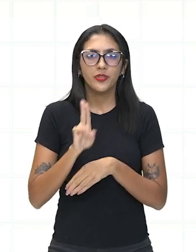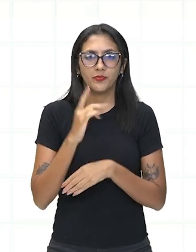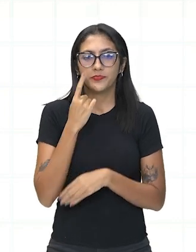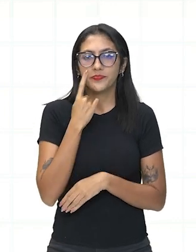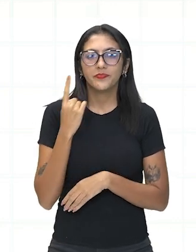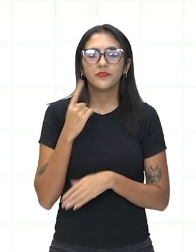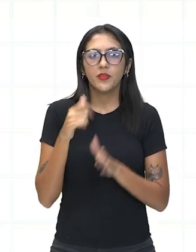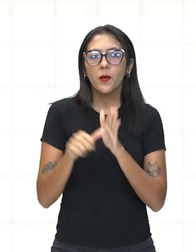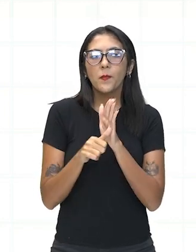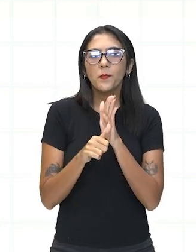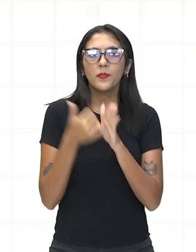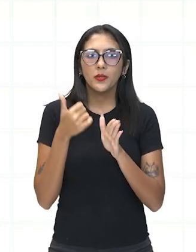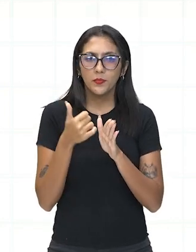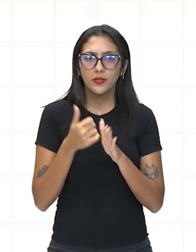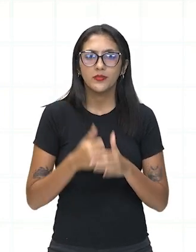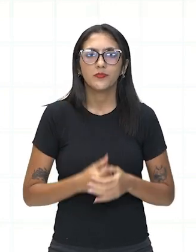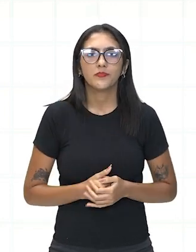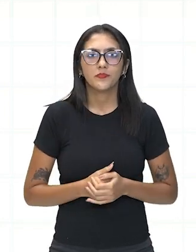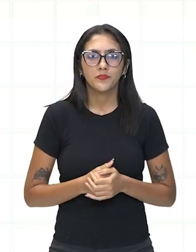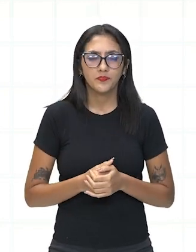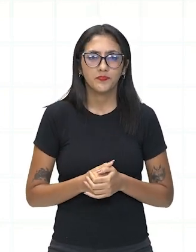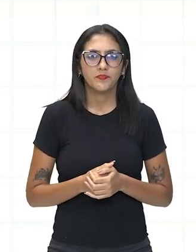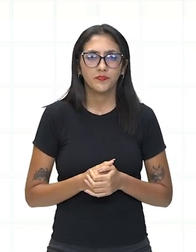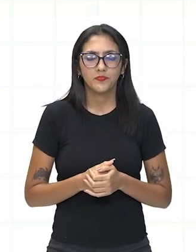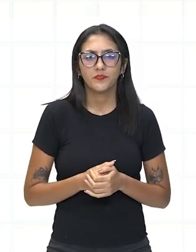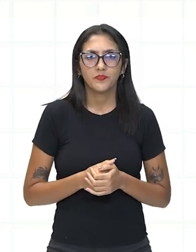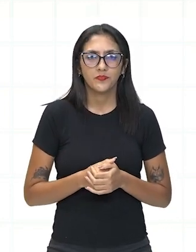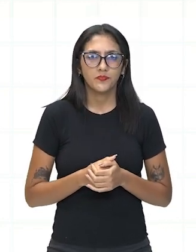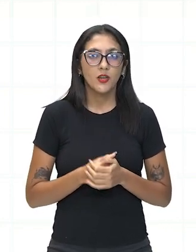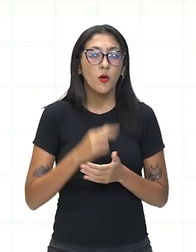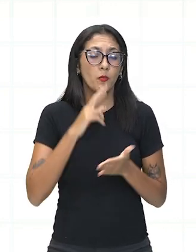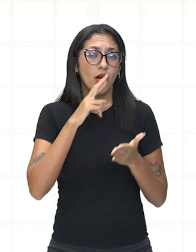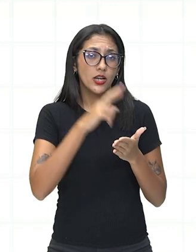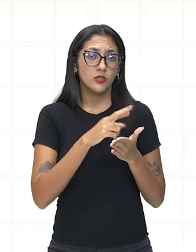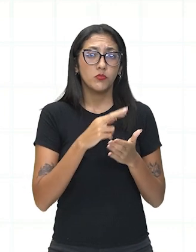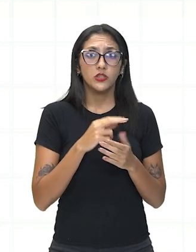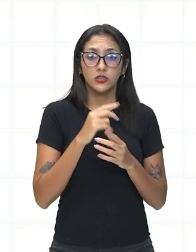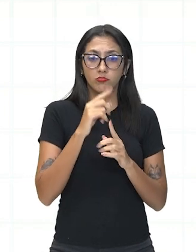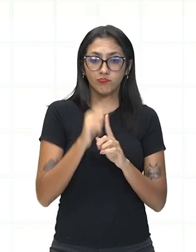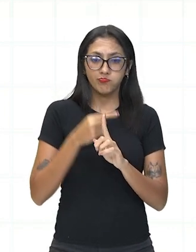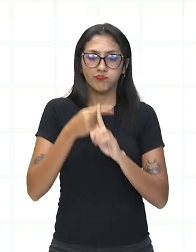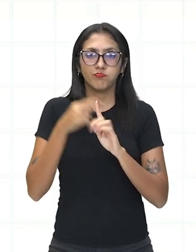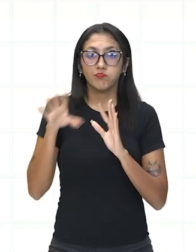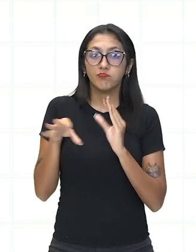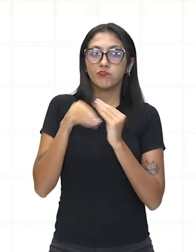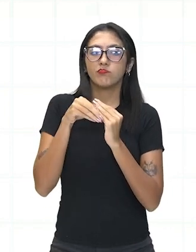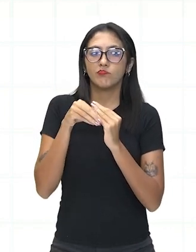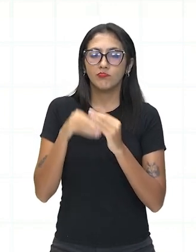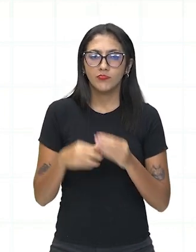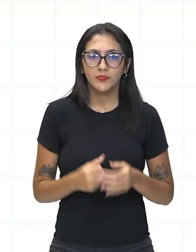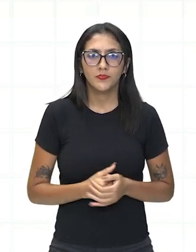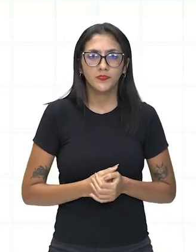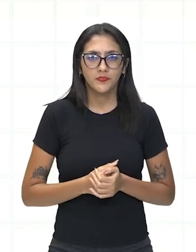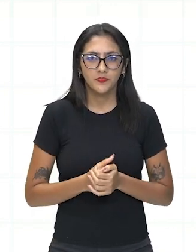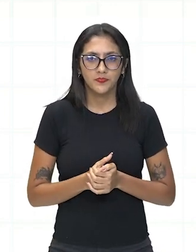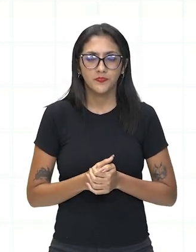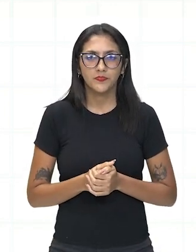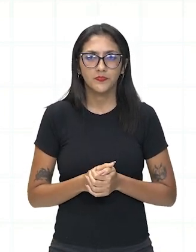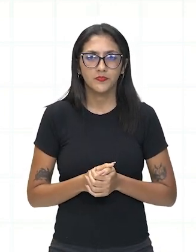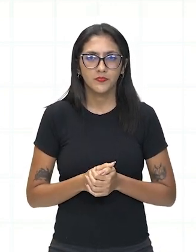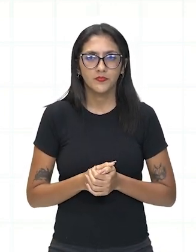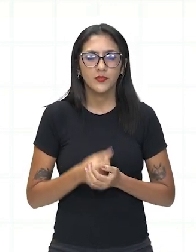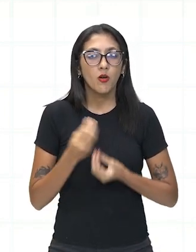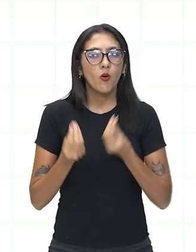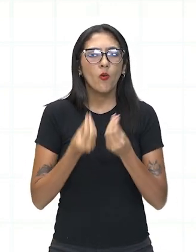a primeira, na negativa? Resposta mais, né, longa. No, she can't. Qual é o verbo que eu preciso para